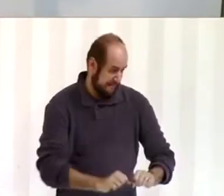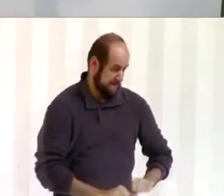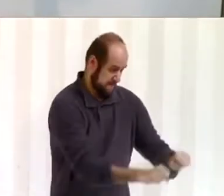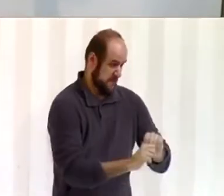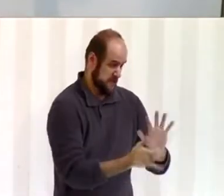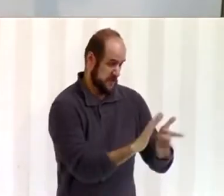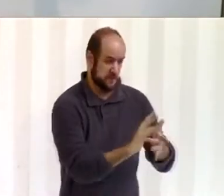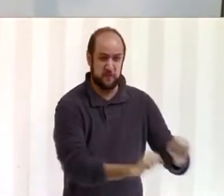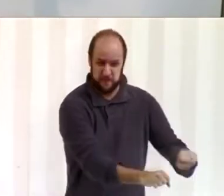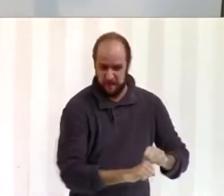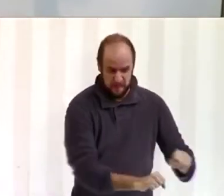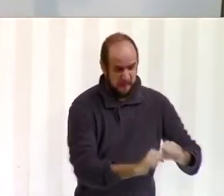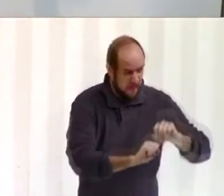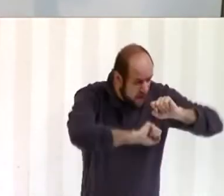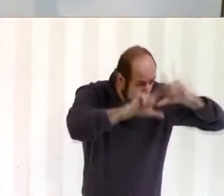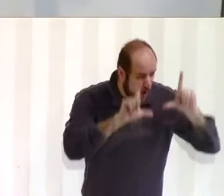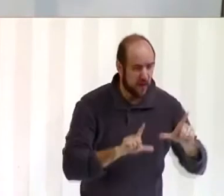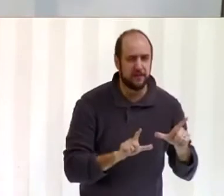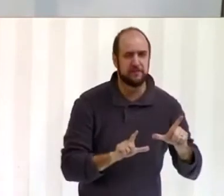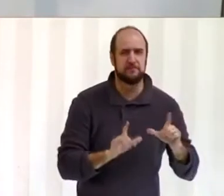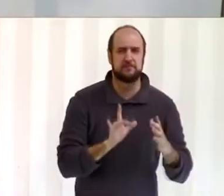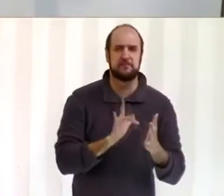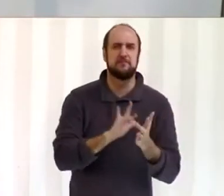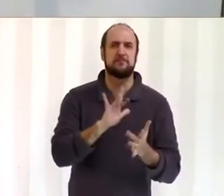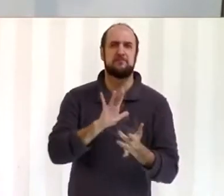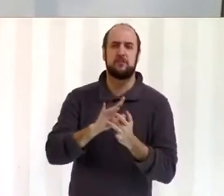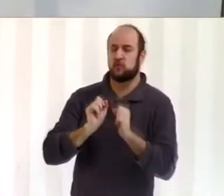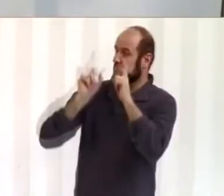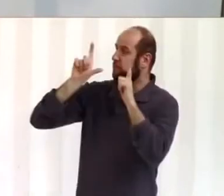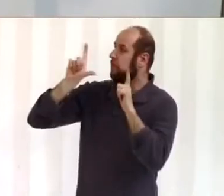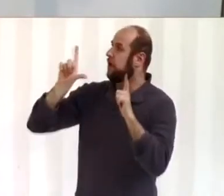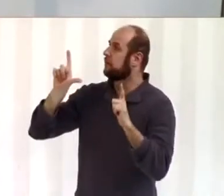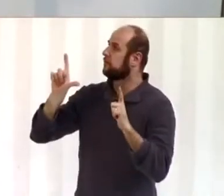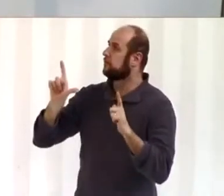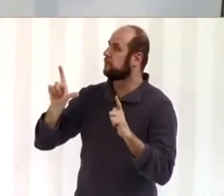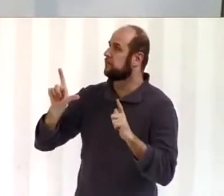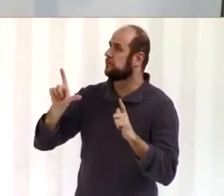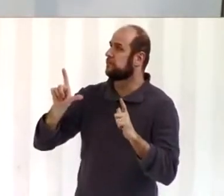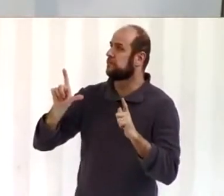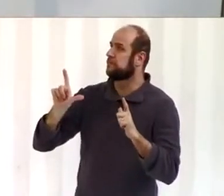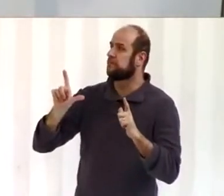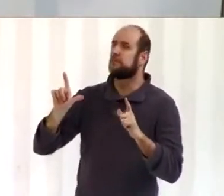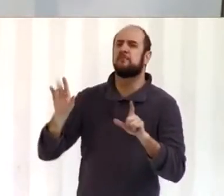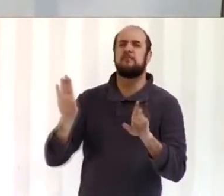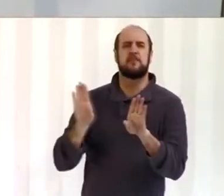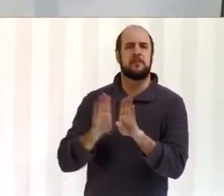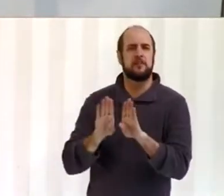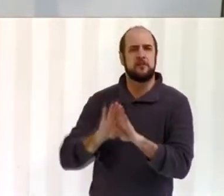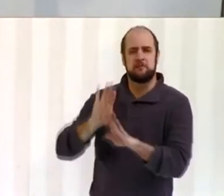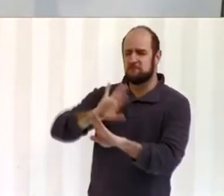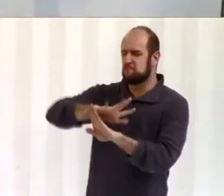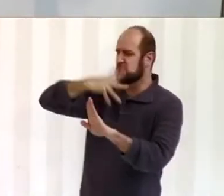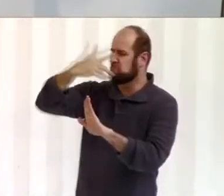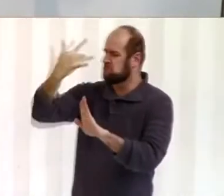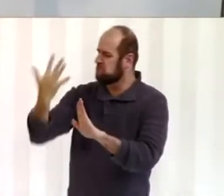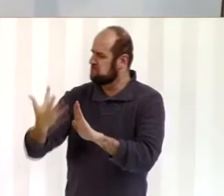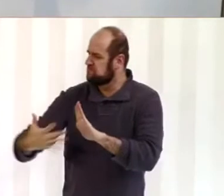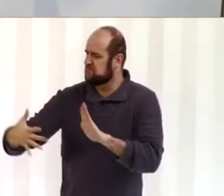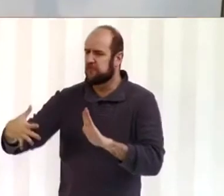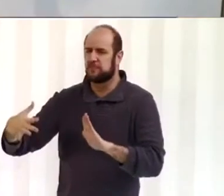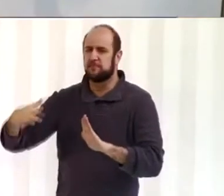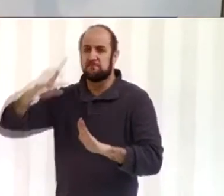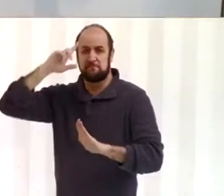morrer. E você se recorda muito bem que Jesus se levanta e faz também um machado flutuar naquela hora. Quando Ele